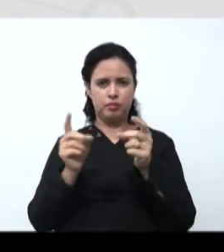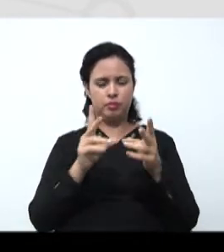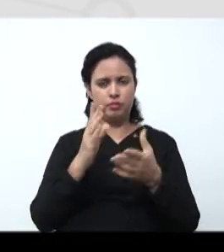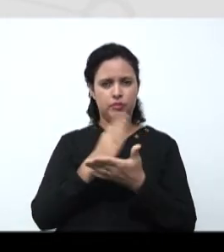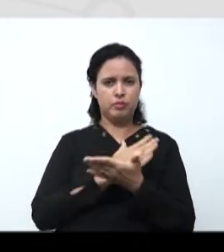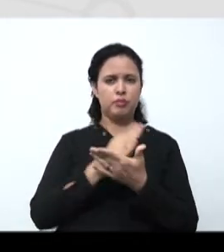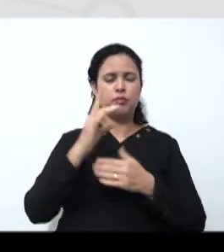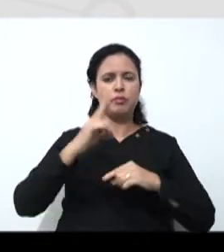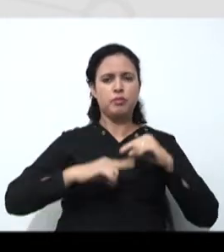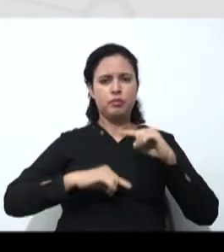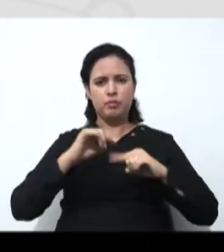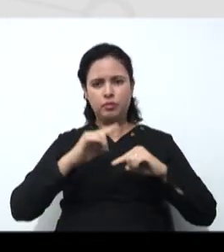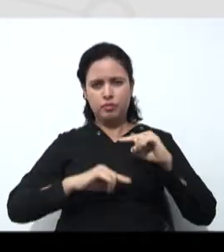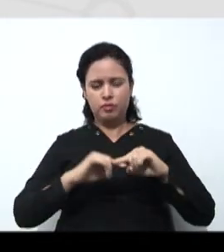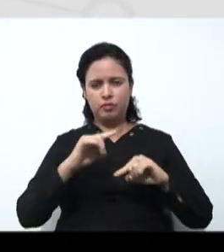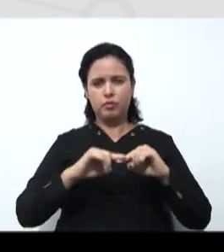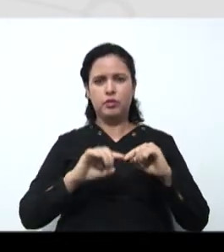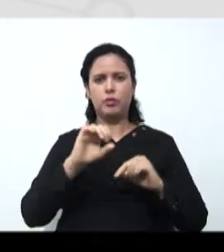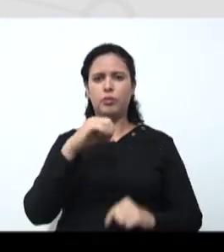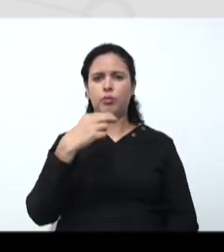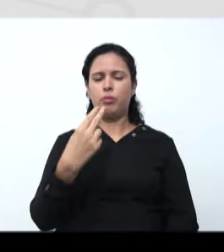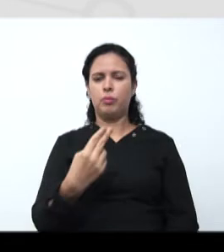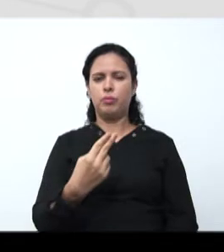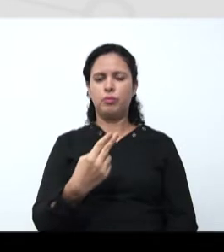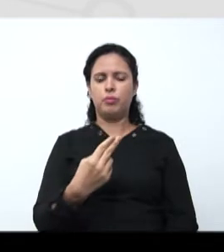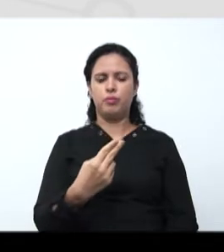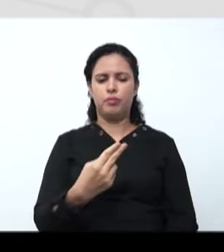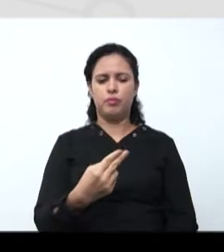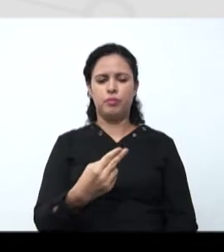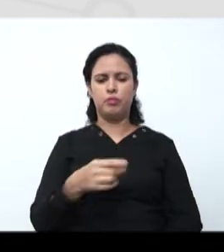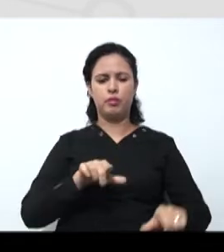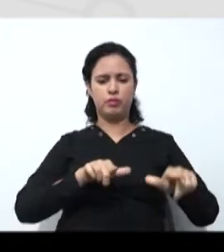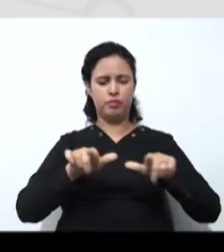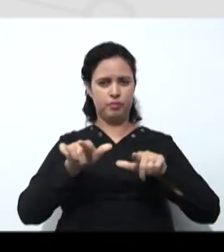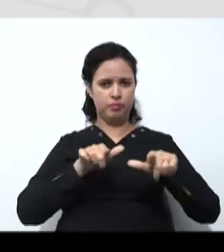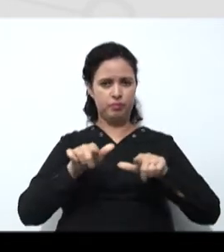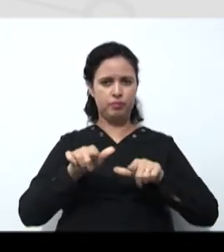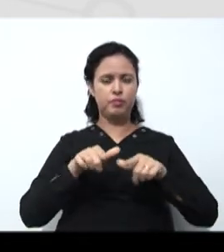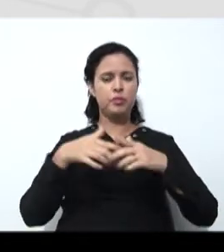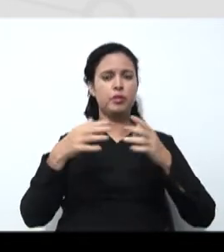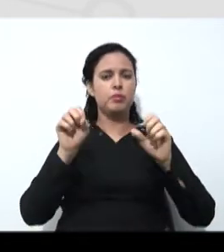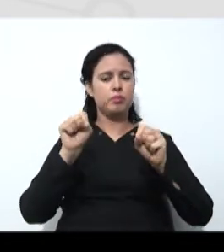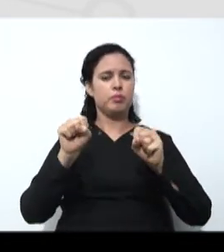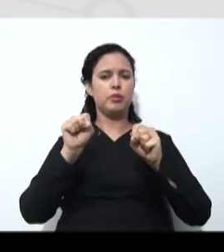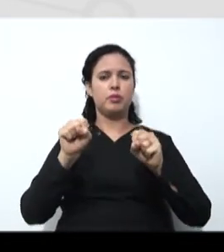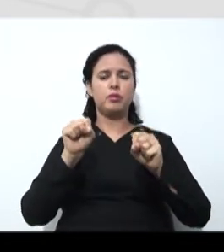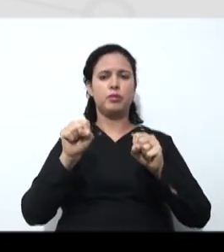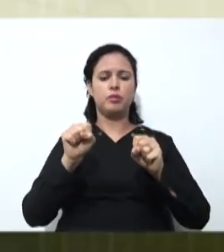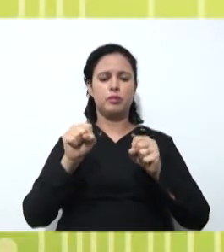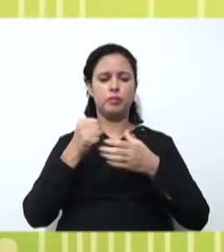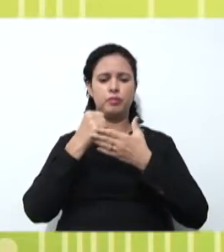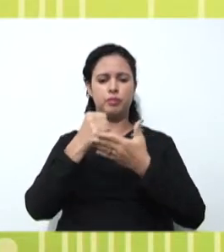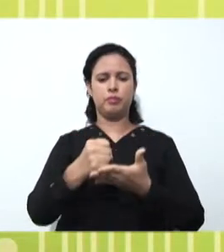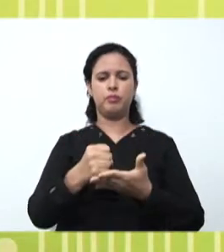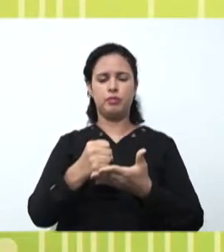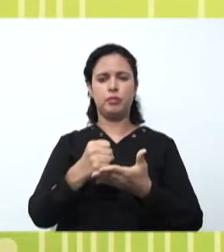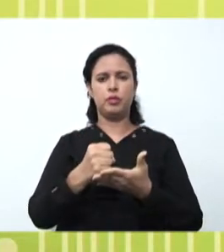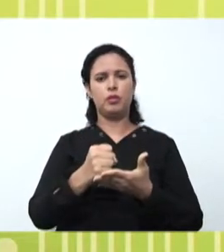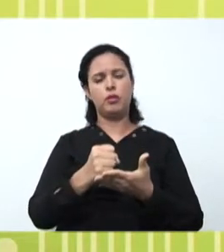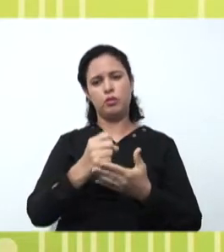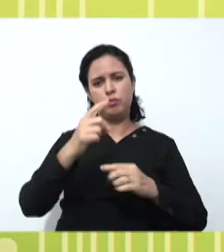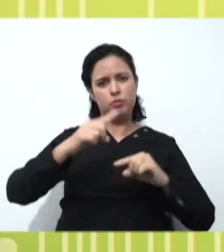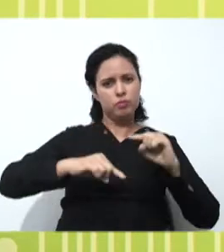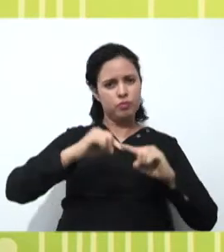algum produto ou por meio de serviços. Vocês podem oferecer essas duas coisas, serviços